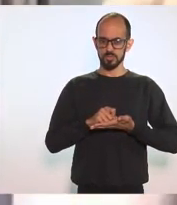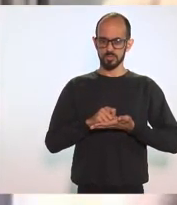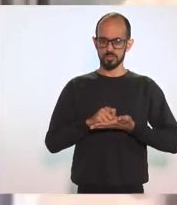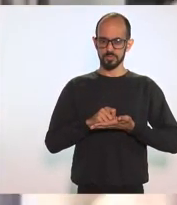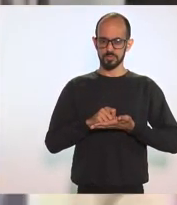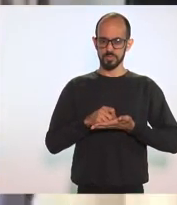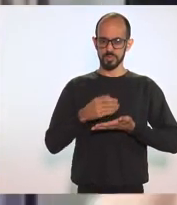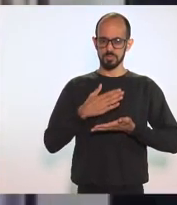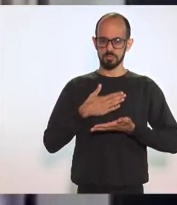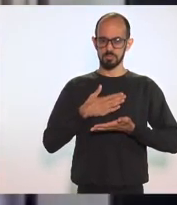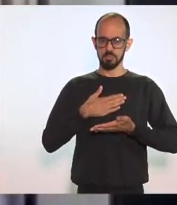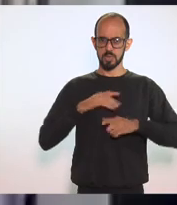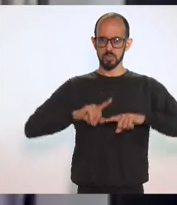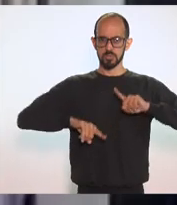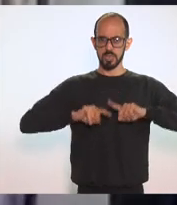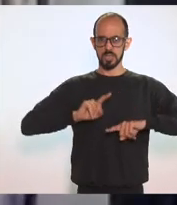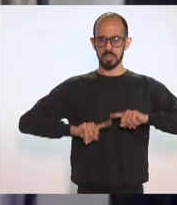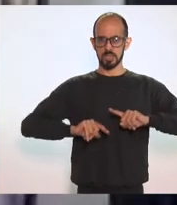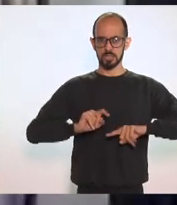Meus Pertences.